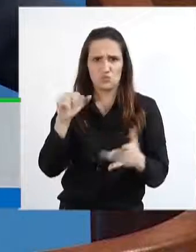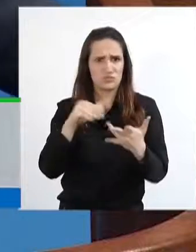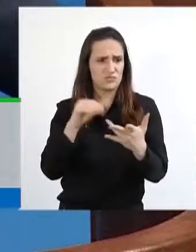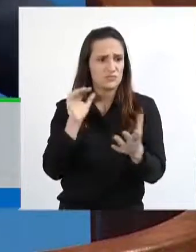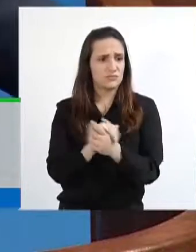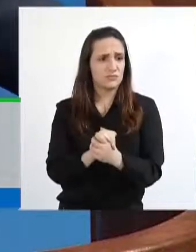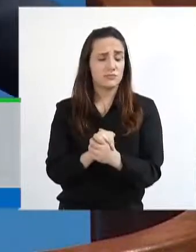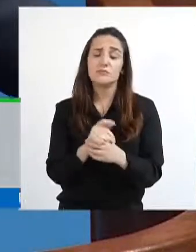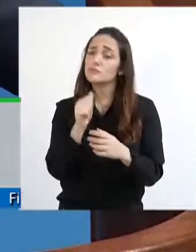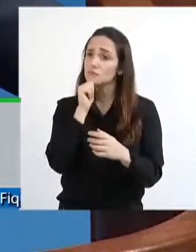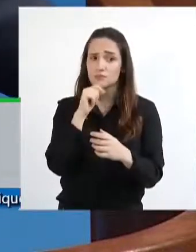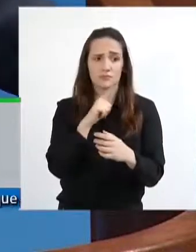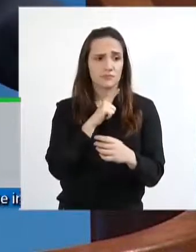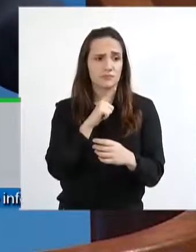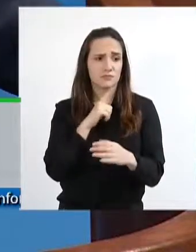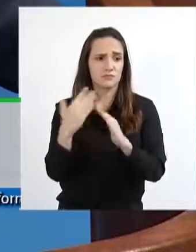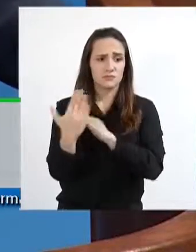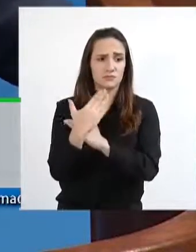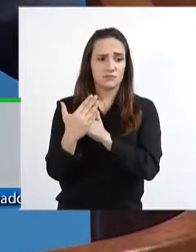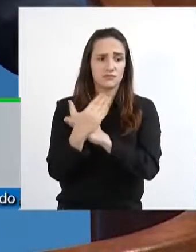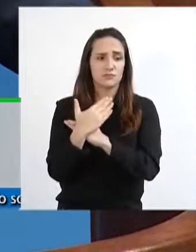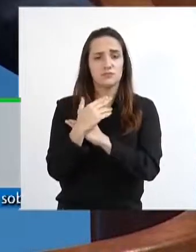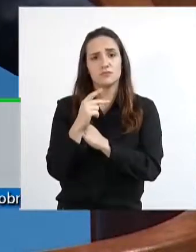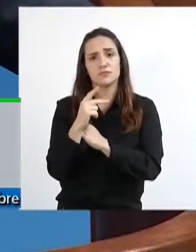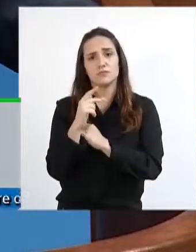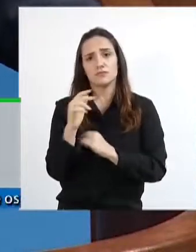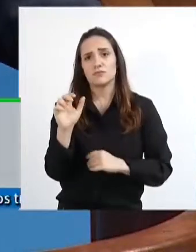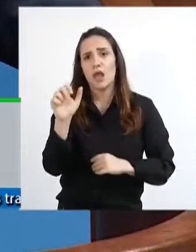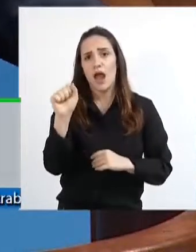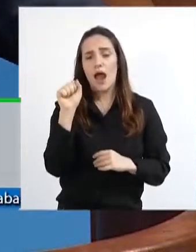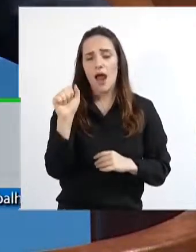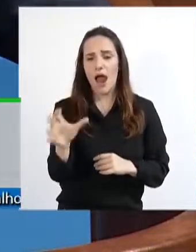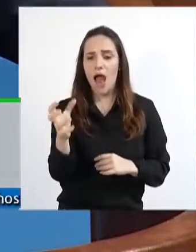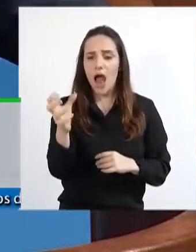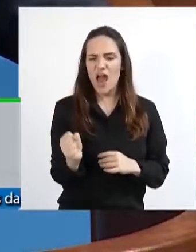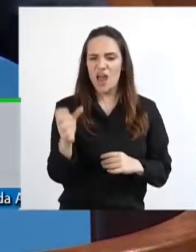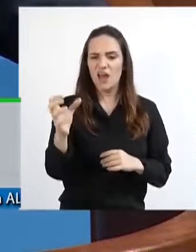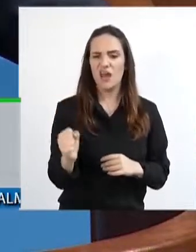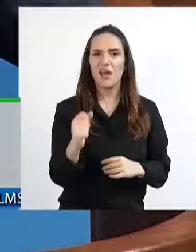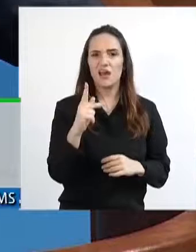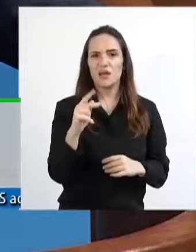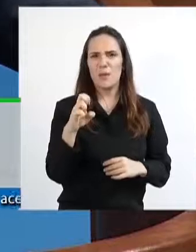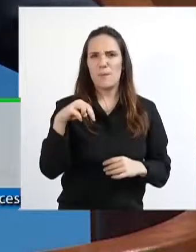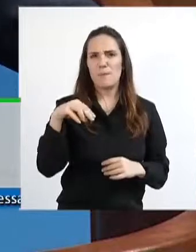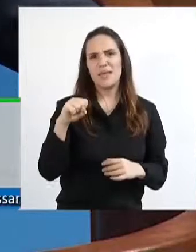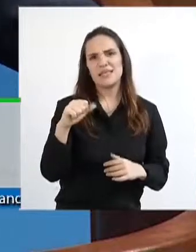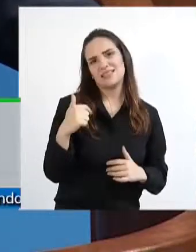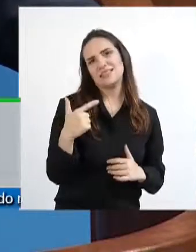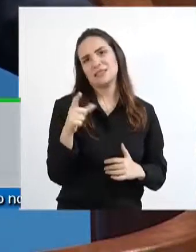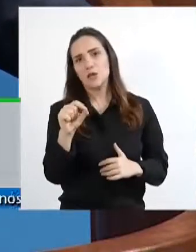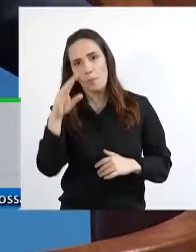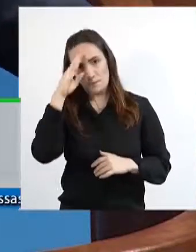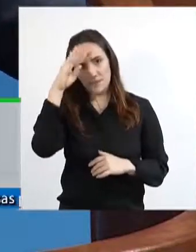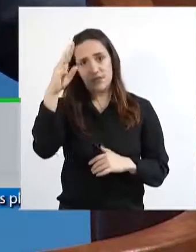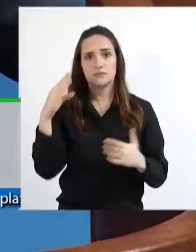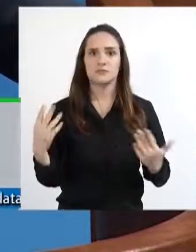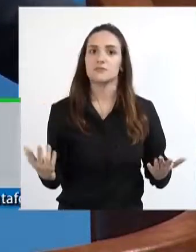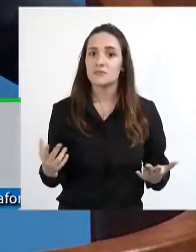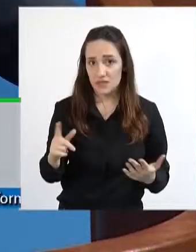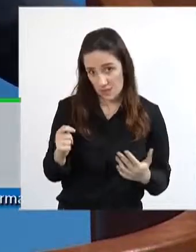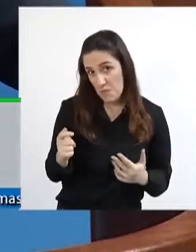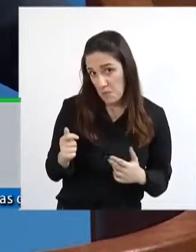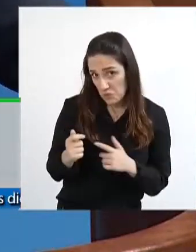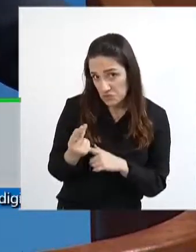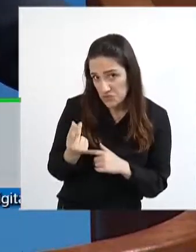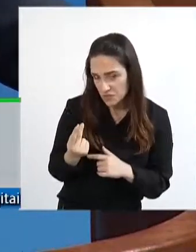para continuar recebendo, né, a pensão. Então, é uma situação que e não é pouca